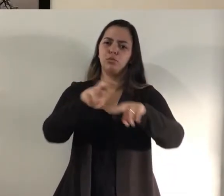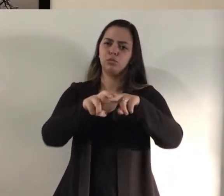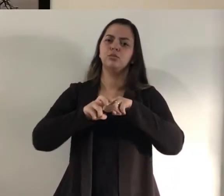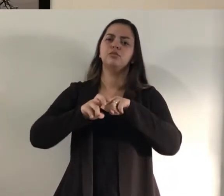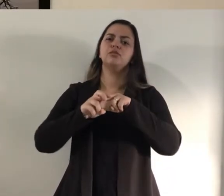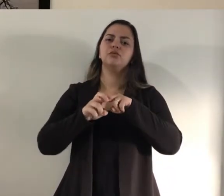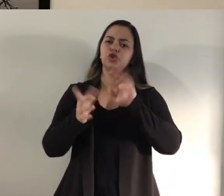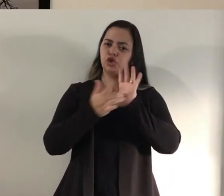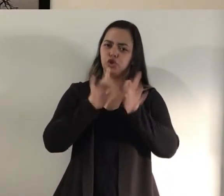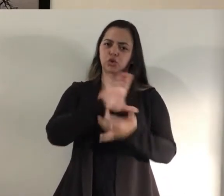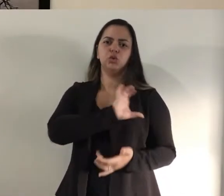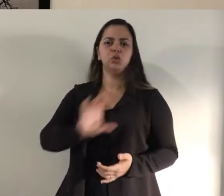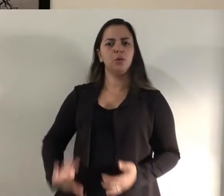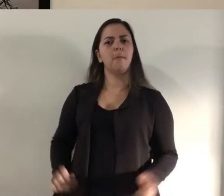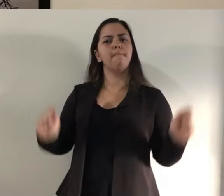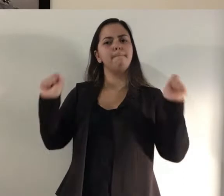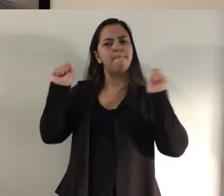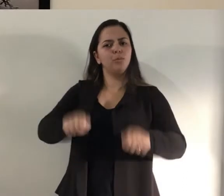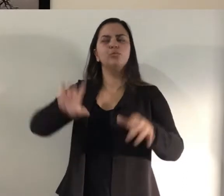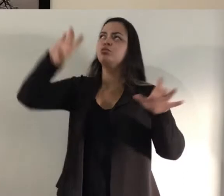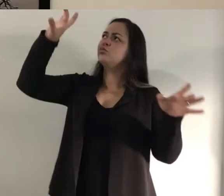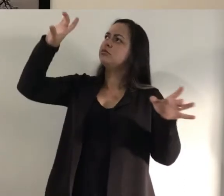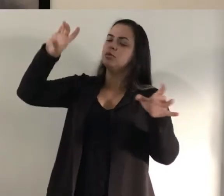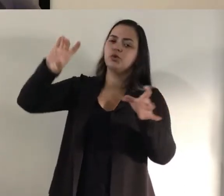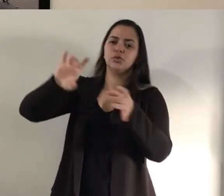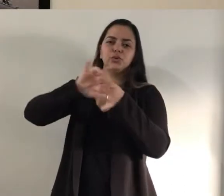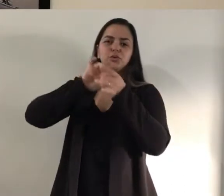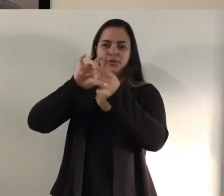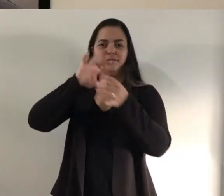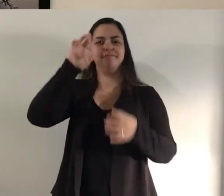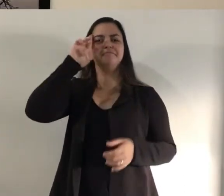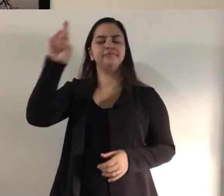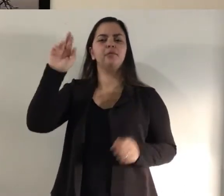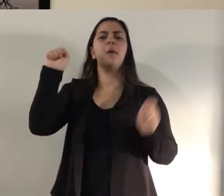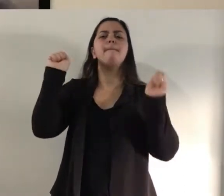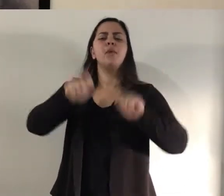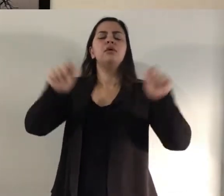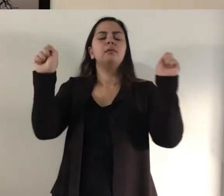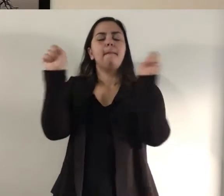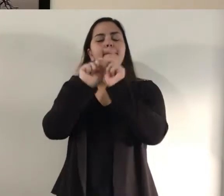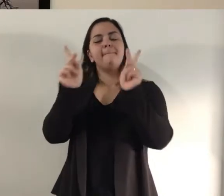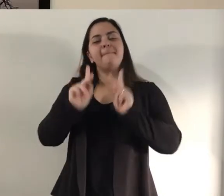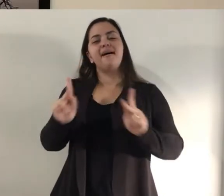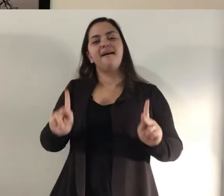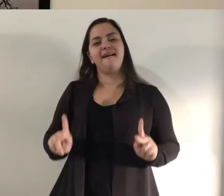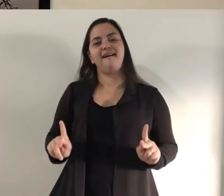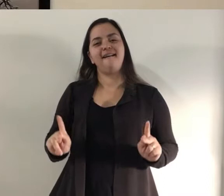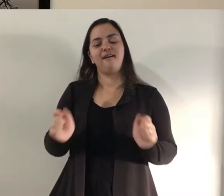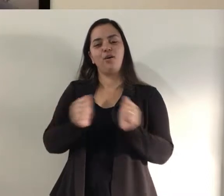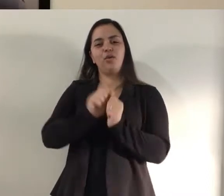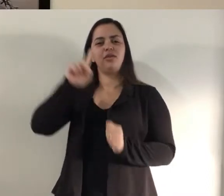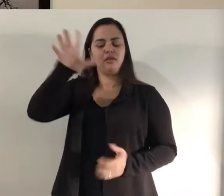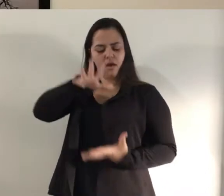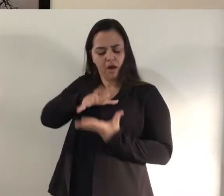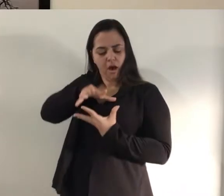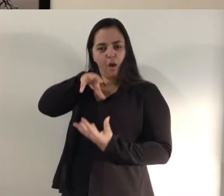podemos ser reconciliados com o Senhor. Podemos ter paz com Deus, podemos ter paz em nossa alma e podemos ter